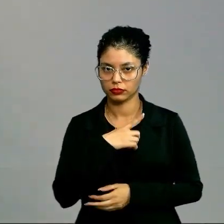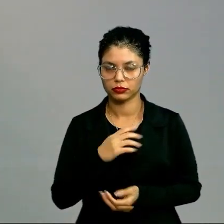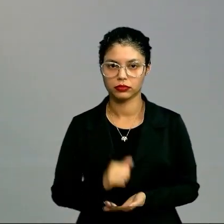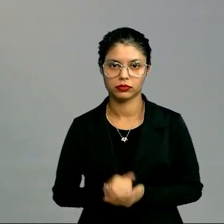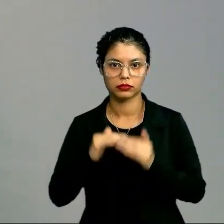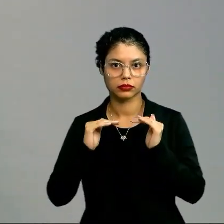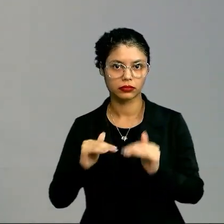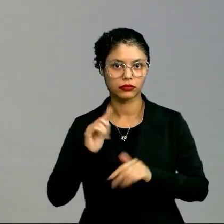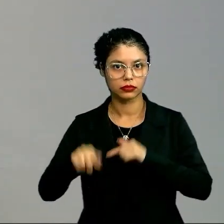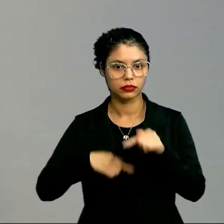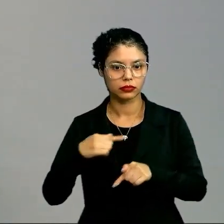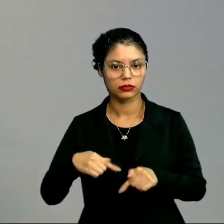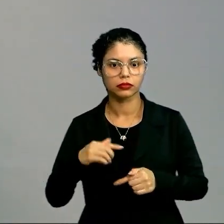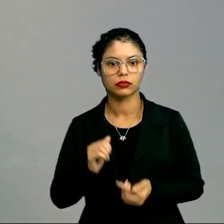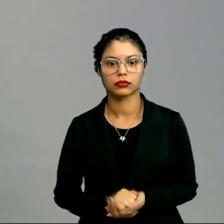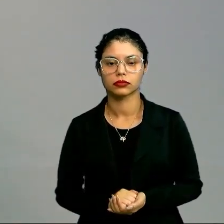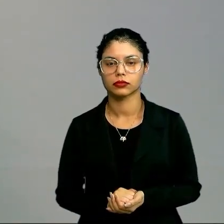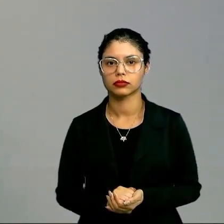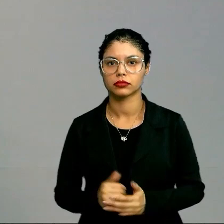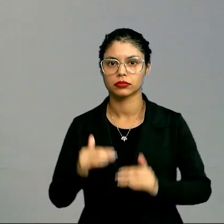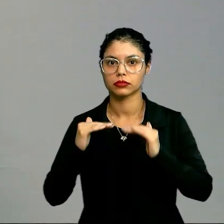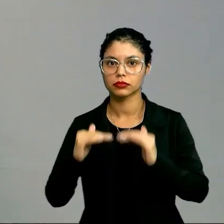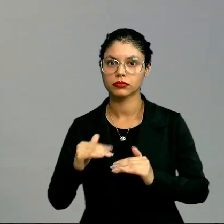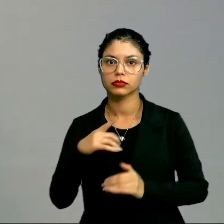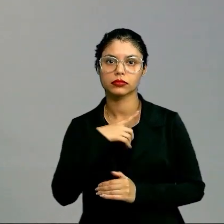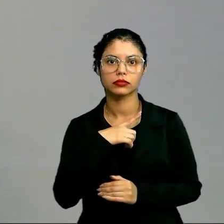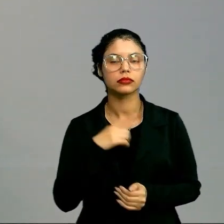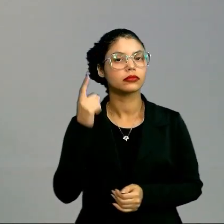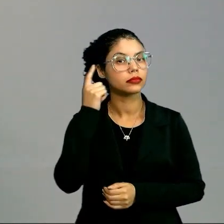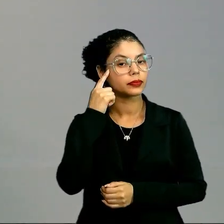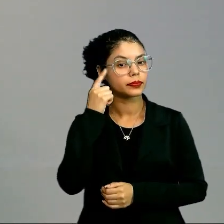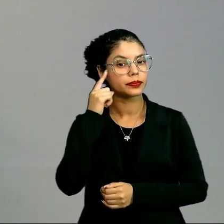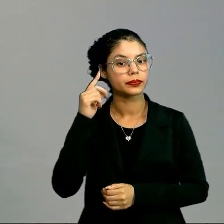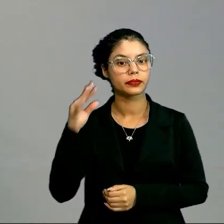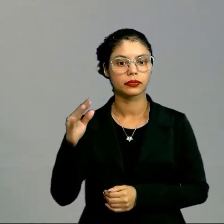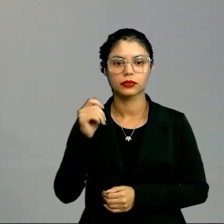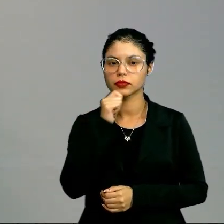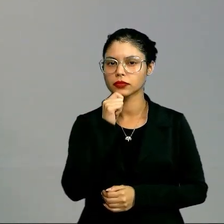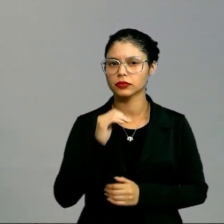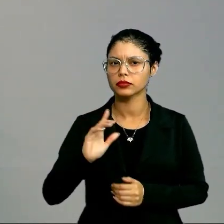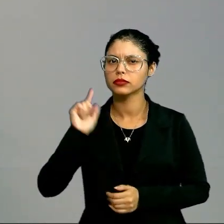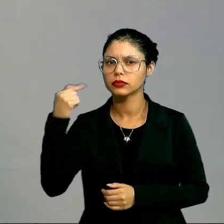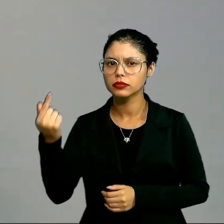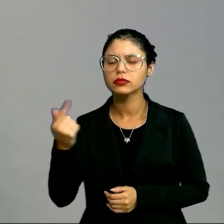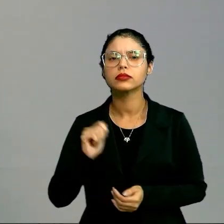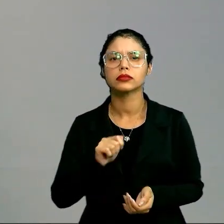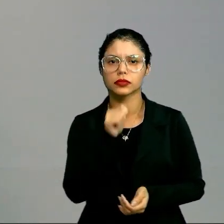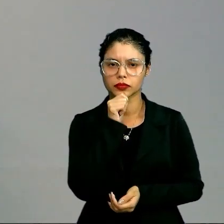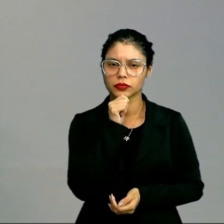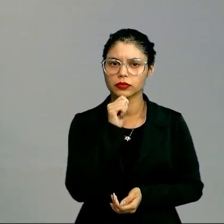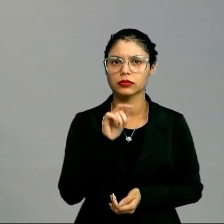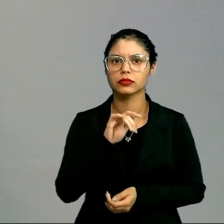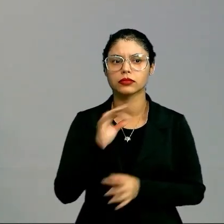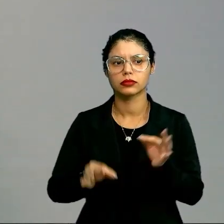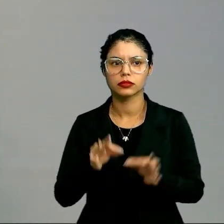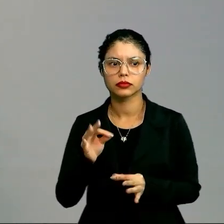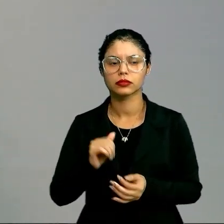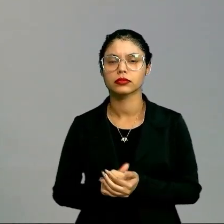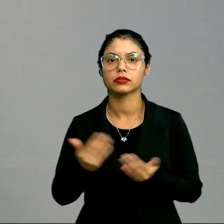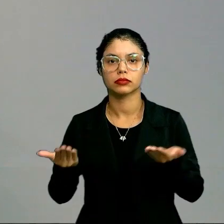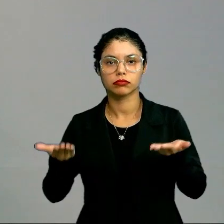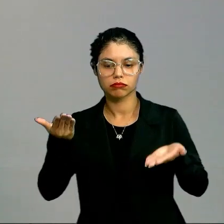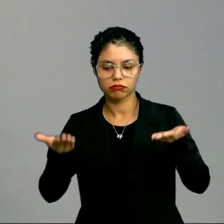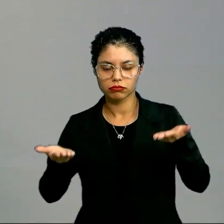falamos de equilíbrio químico, nós temos uma balança, né? Você tem que imaginar numa balança. Sabe aquela balança do símbolo da justiça? Então, se você tem uma